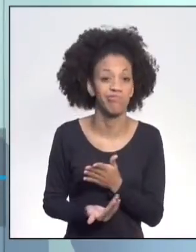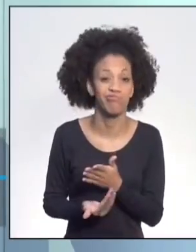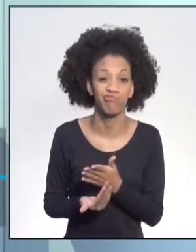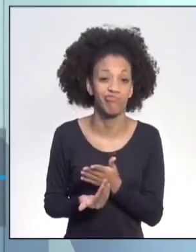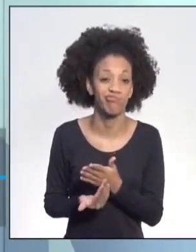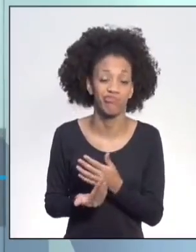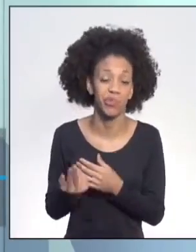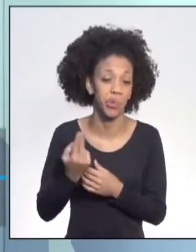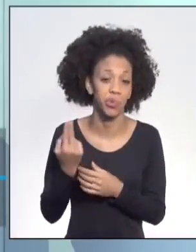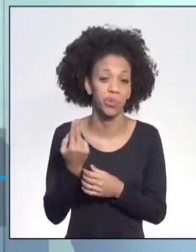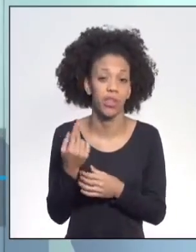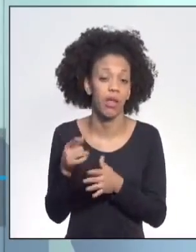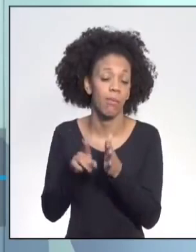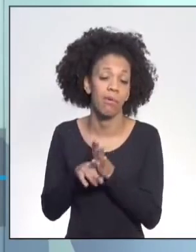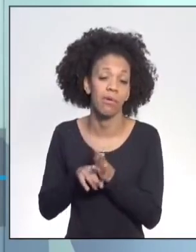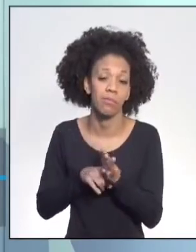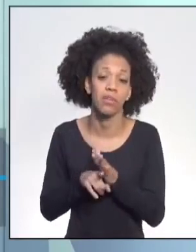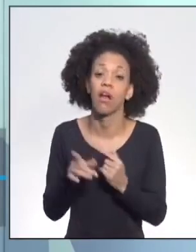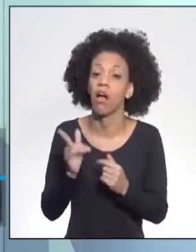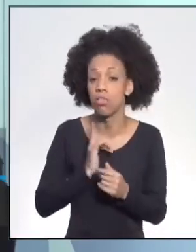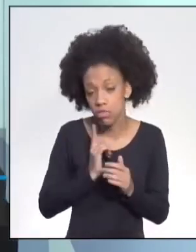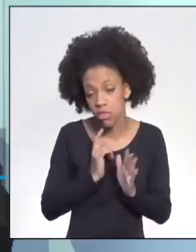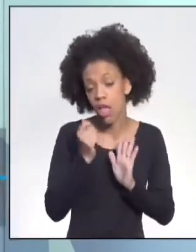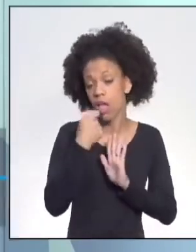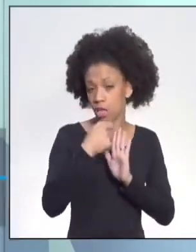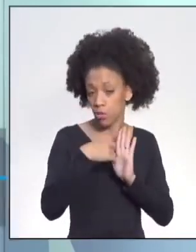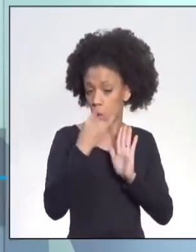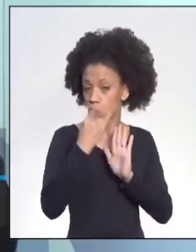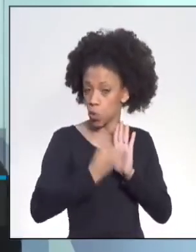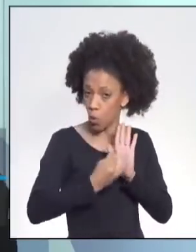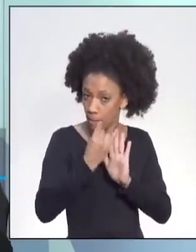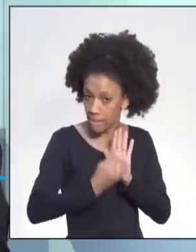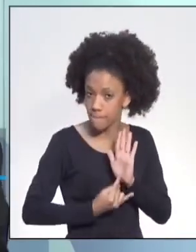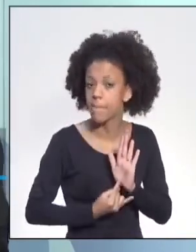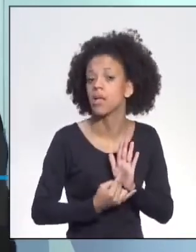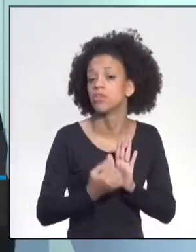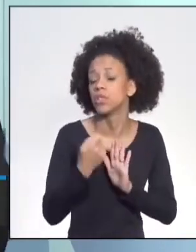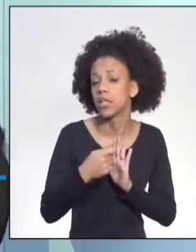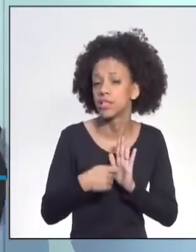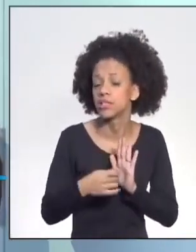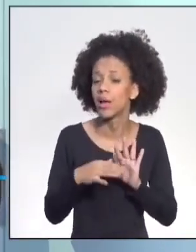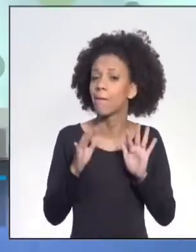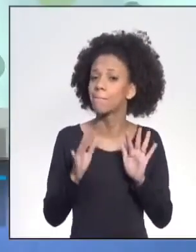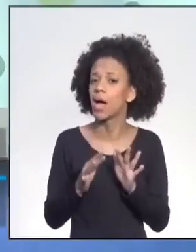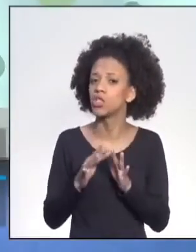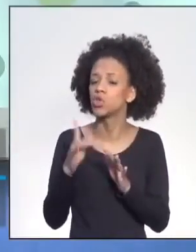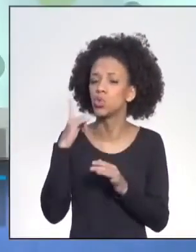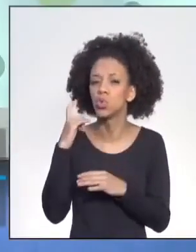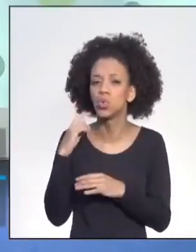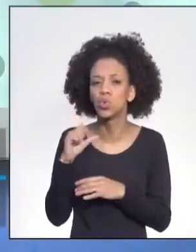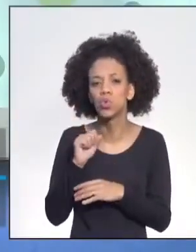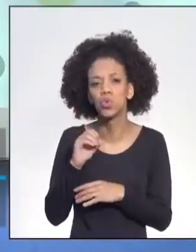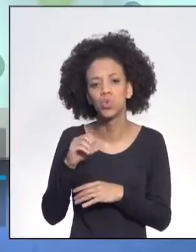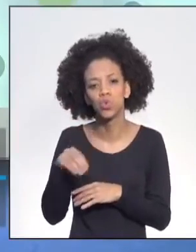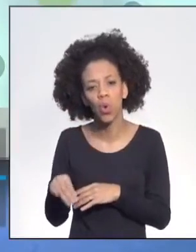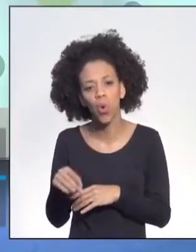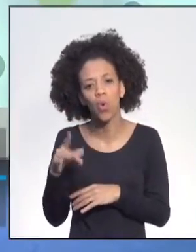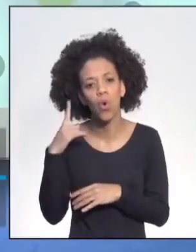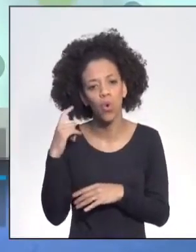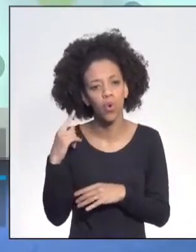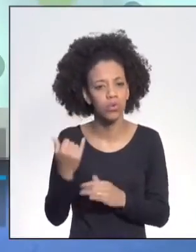buscar. Nós temos os registros materiais da escrita, mas o som, como eu fiz